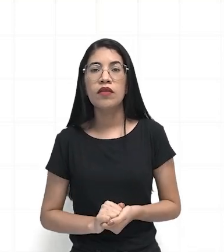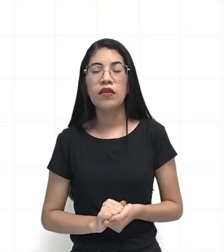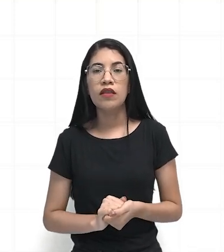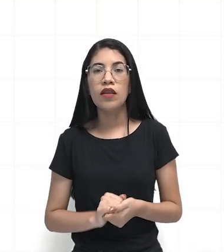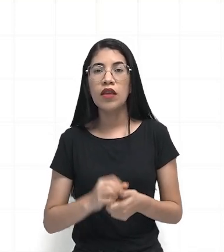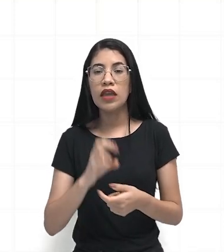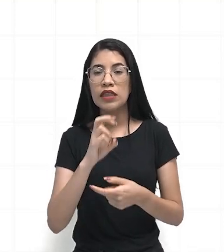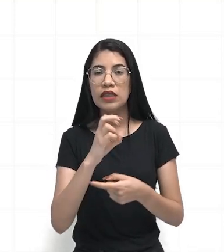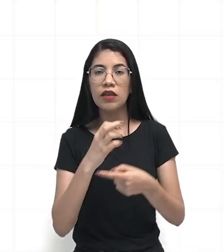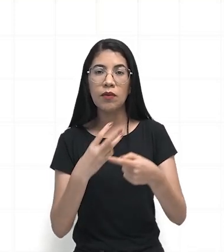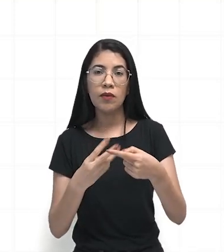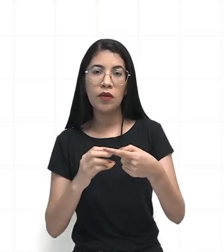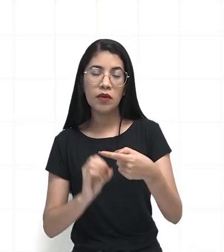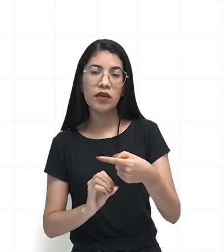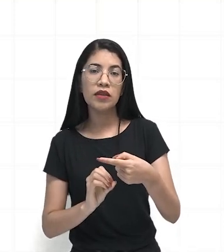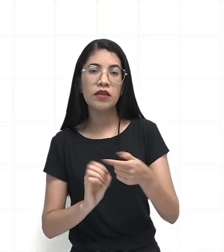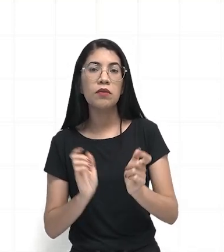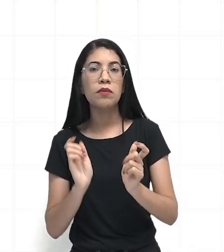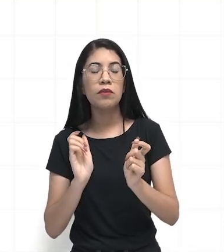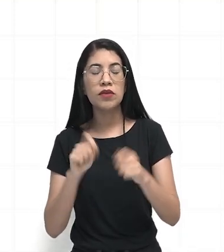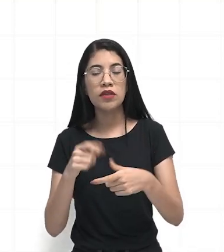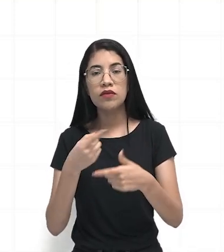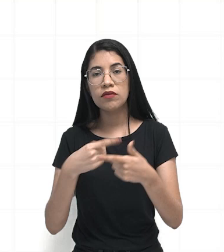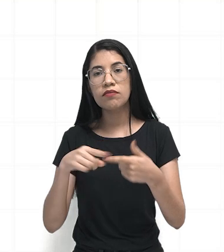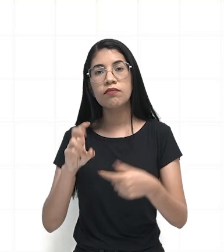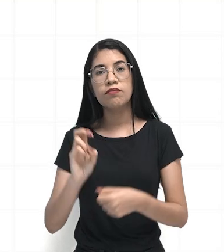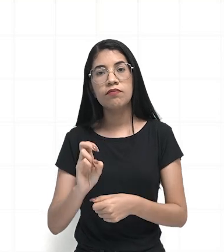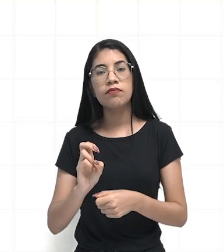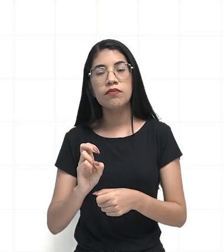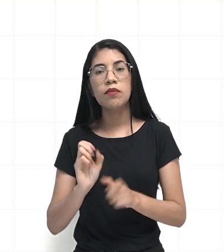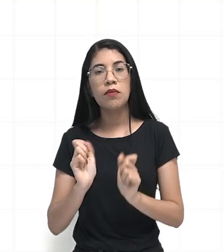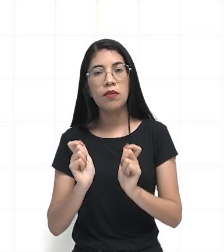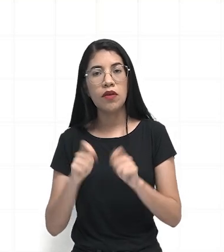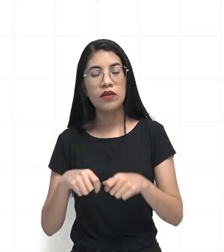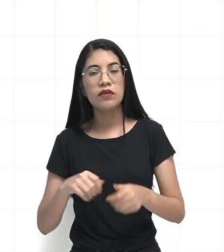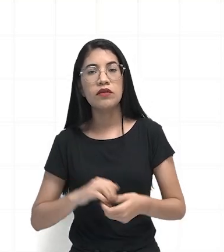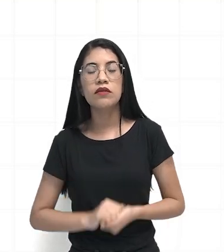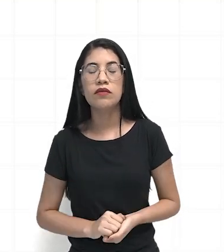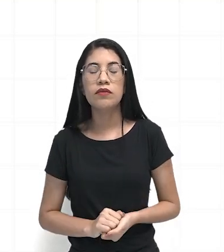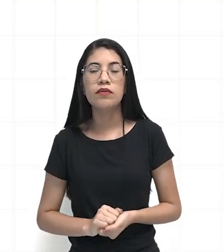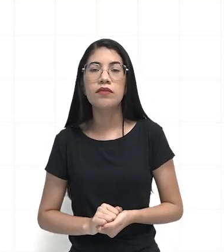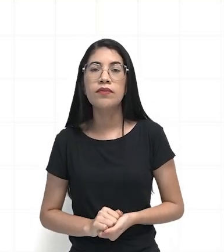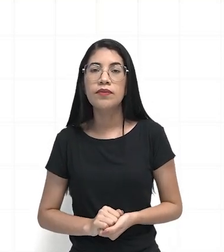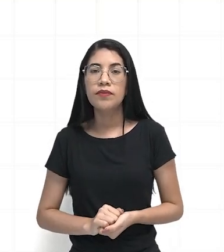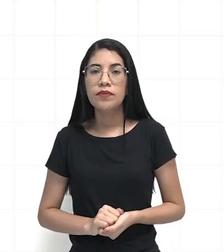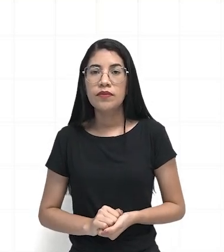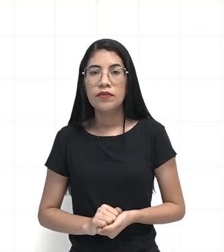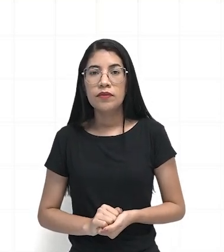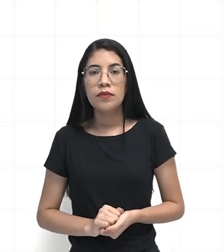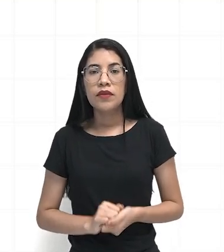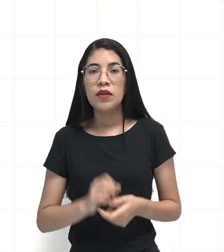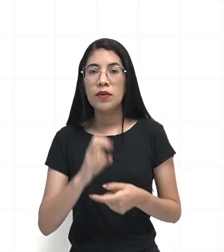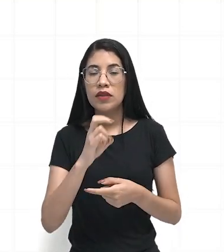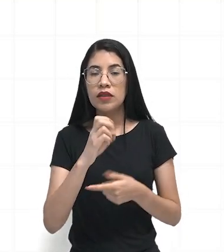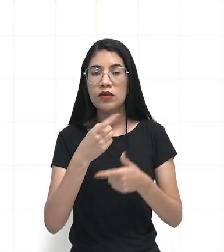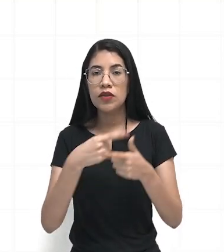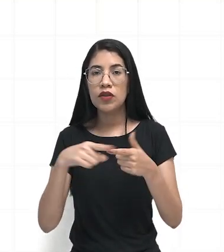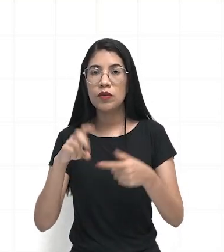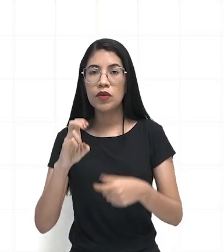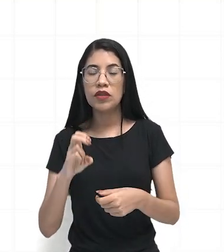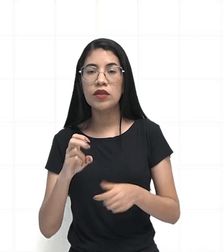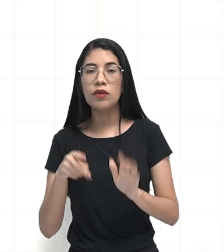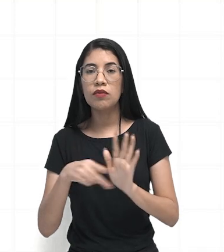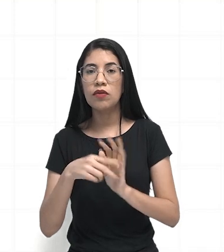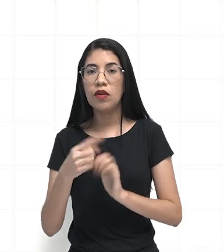5 e outro número termina em 0. Então, os dois podem ser simplificados por 5. 5 por 5 é